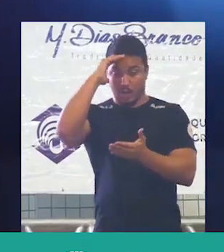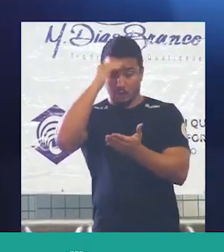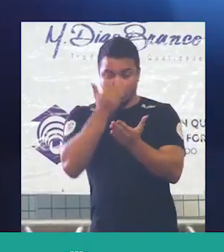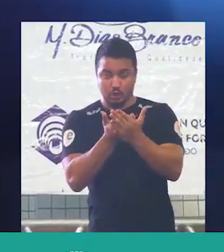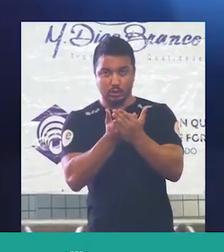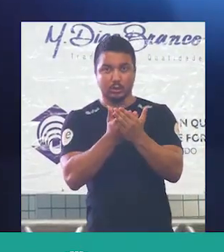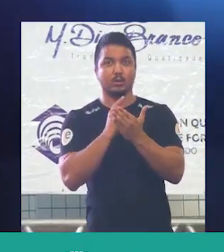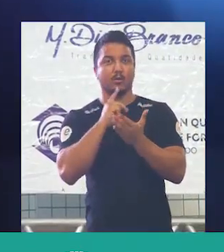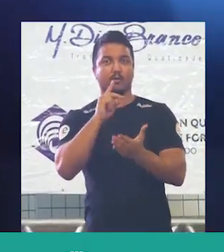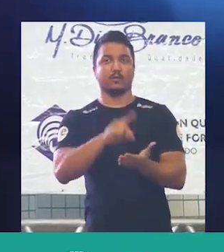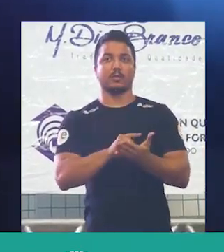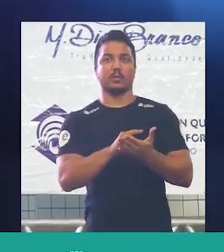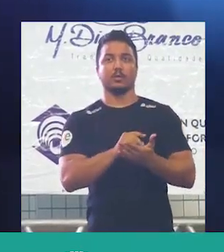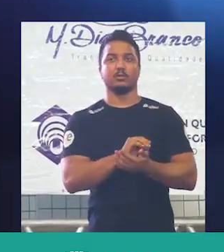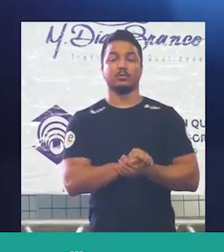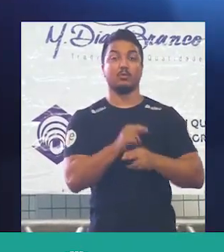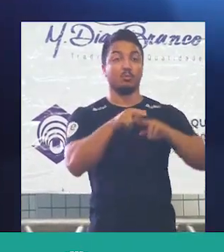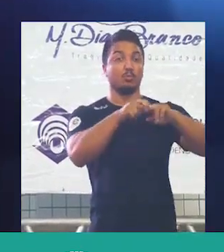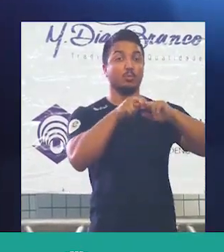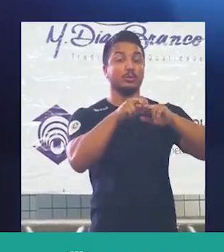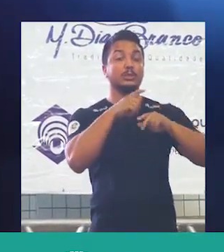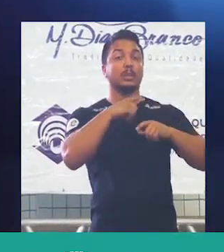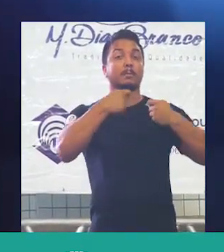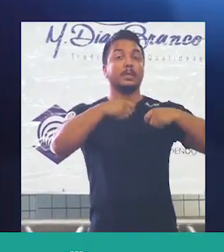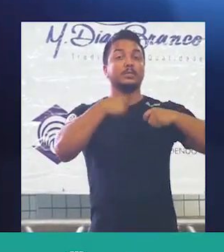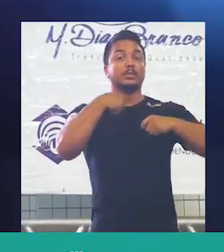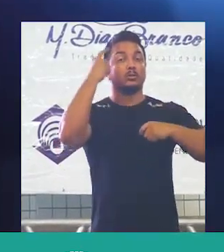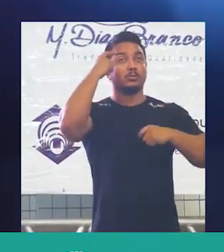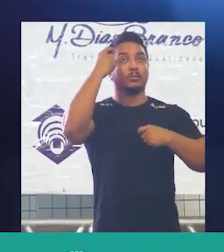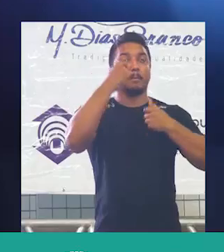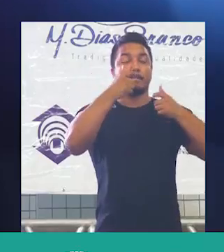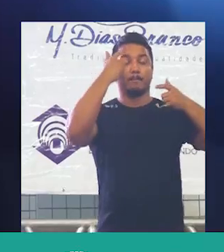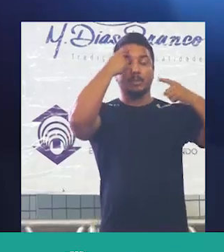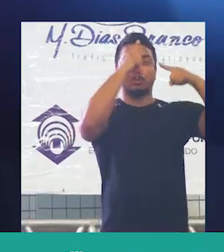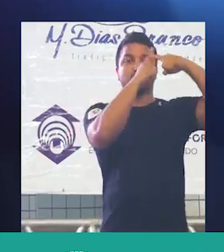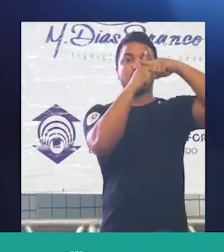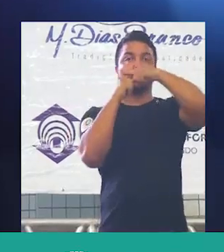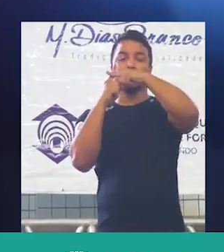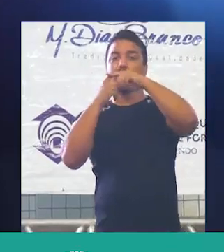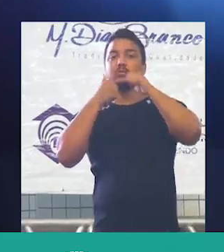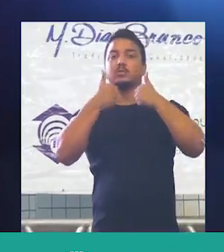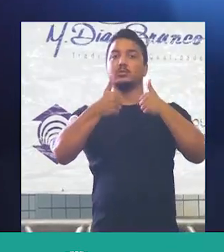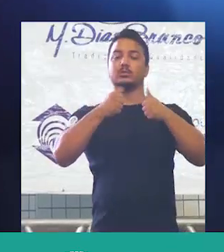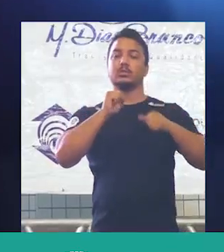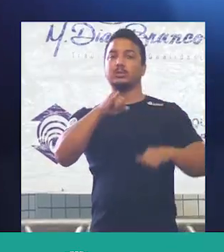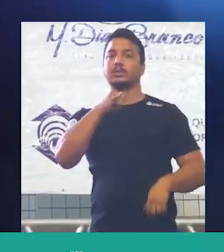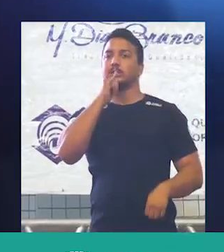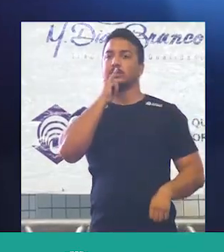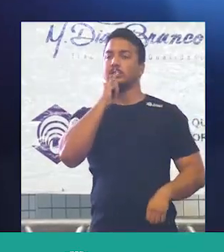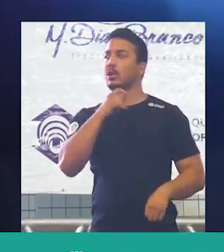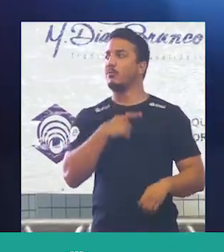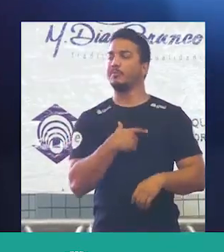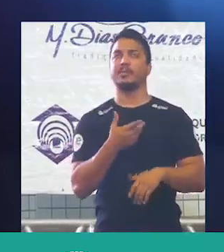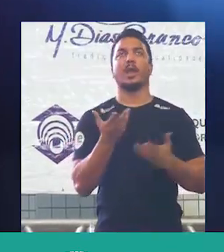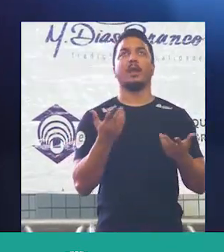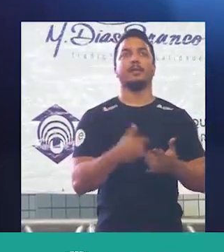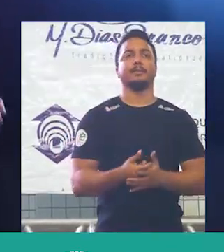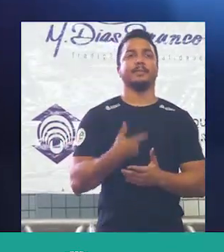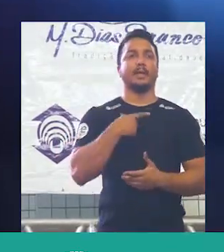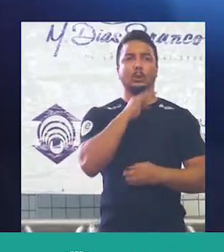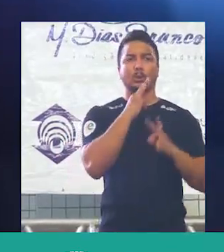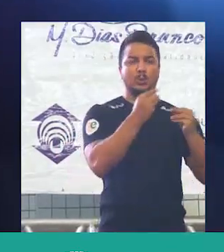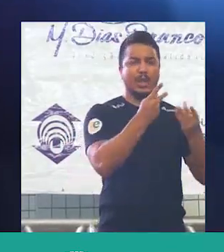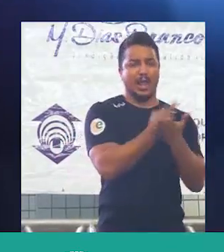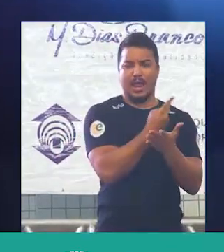você acredita. Por isso que você tem que ter bons pensamentos, pessoal. Porque toda vez quando você fica dizendo assim, ó, nada